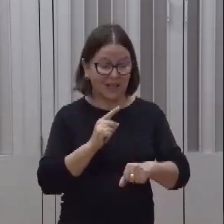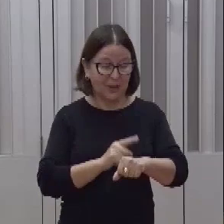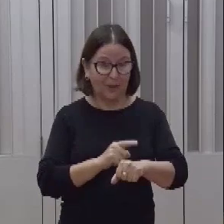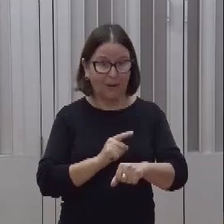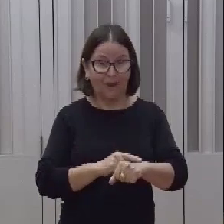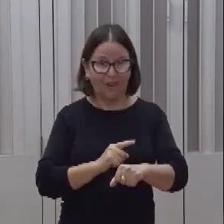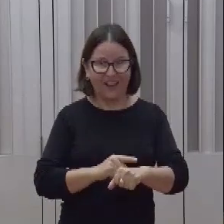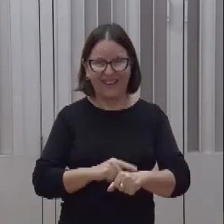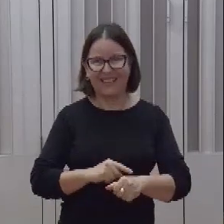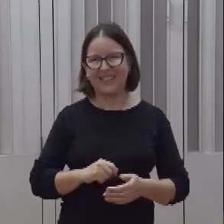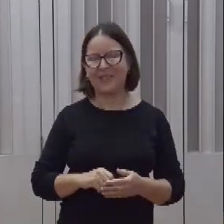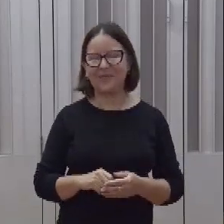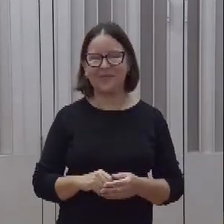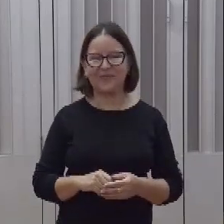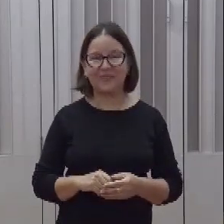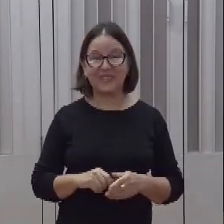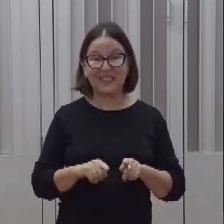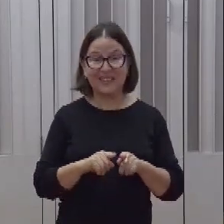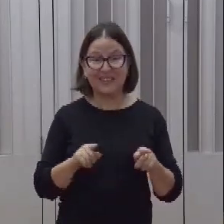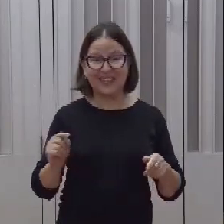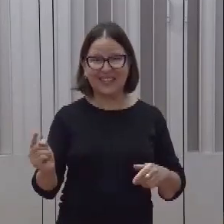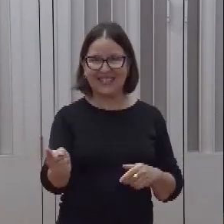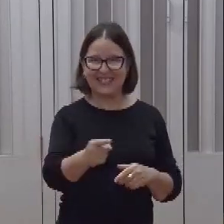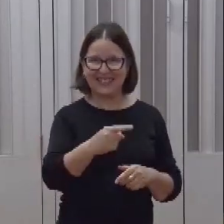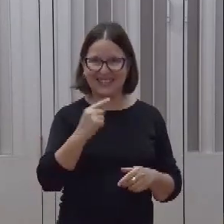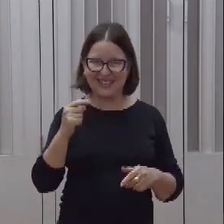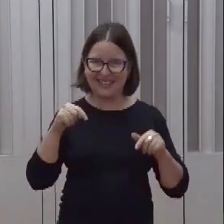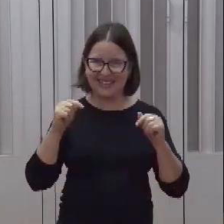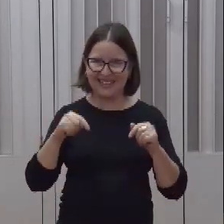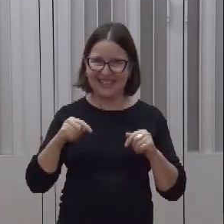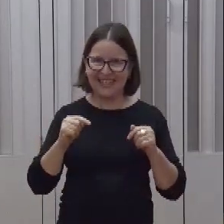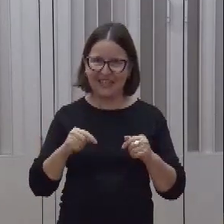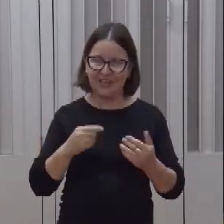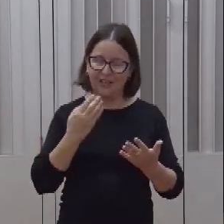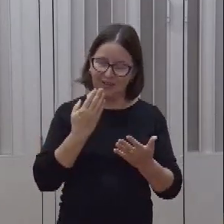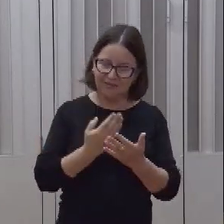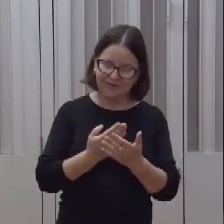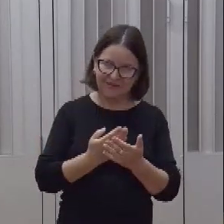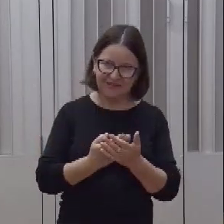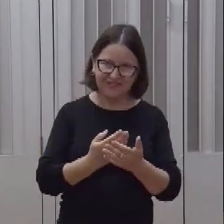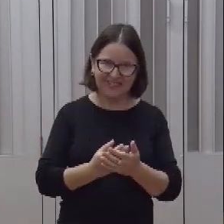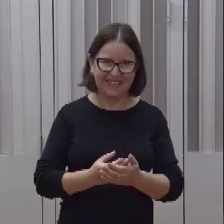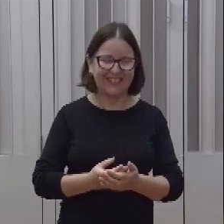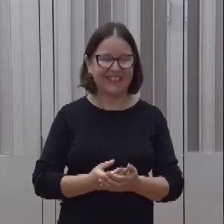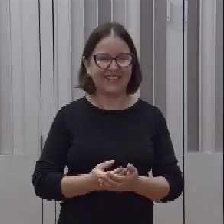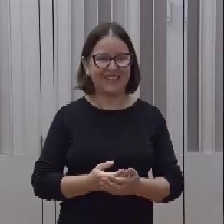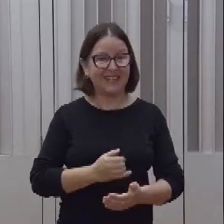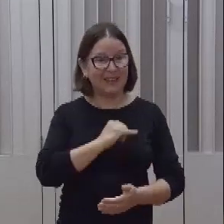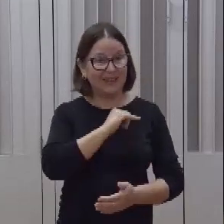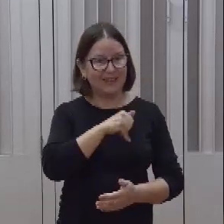Mas nós estamos aqui patinando em cima de João capítulo 15.